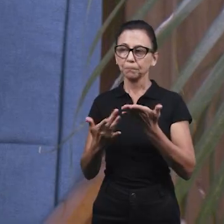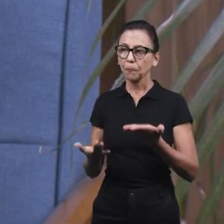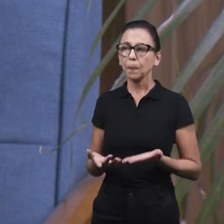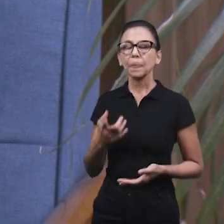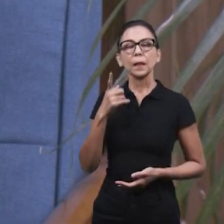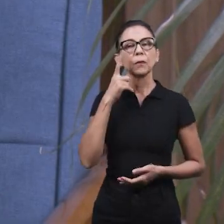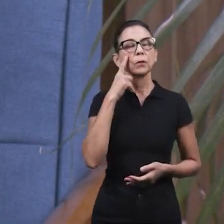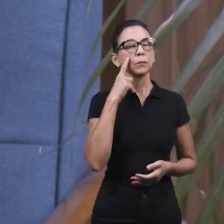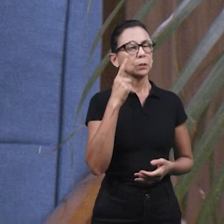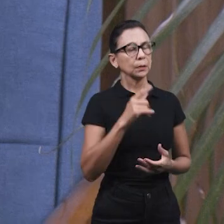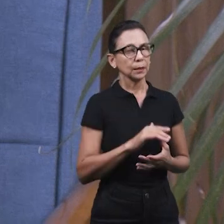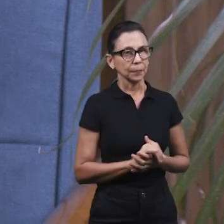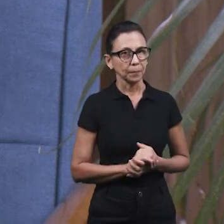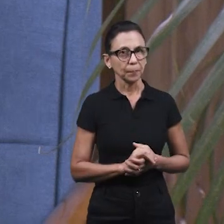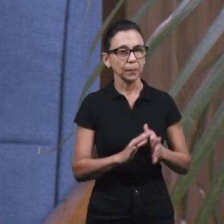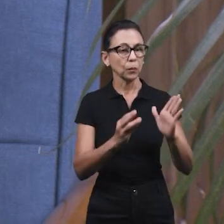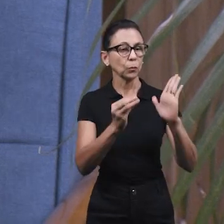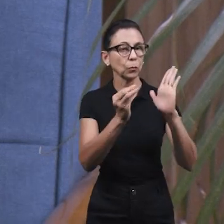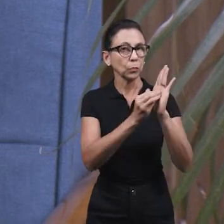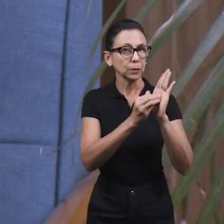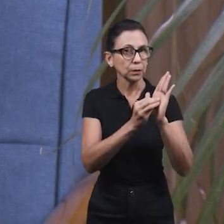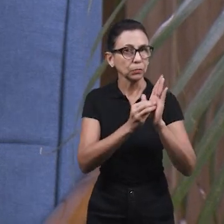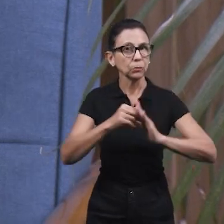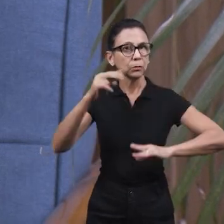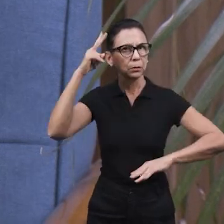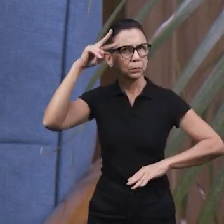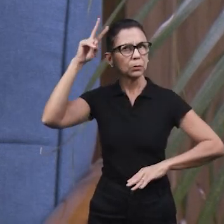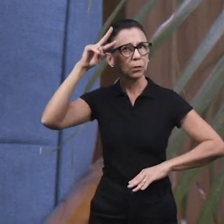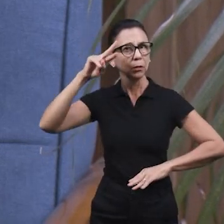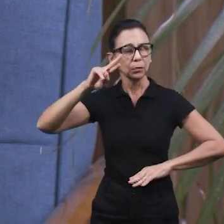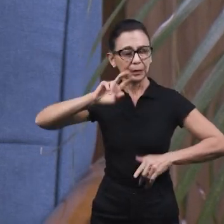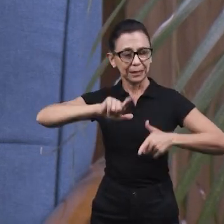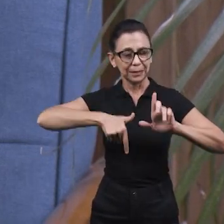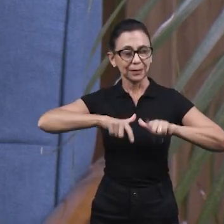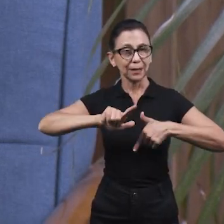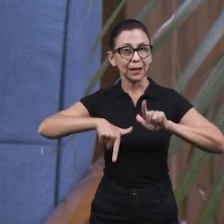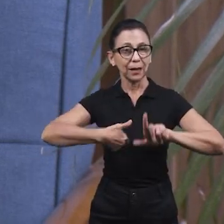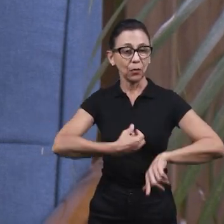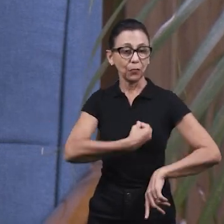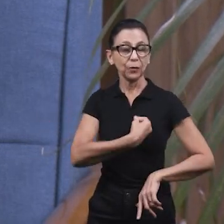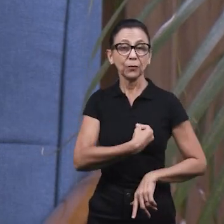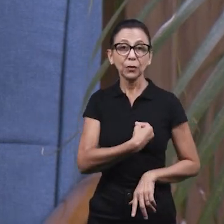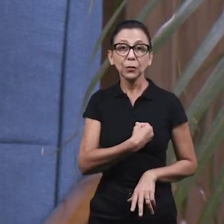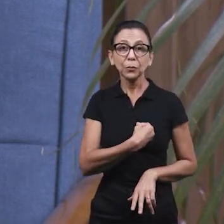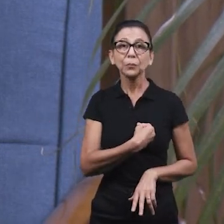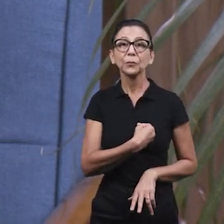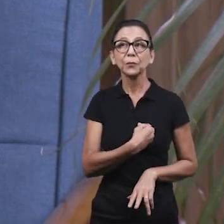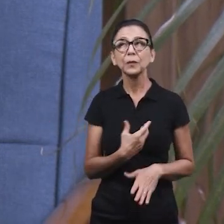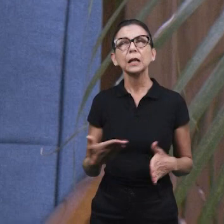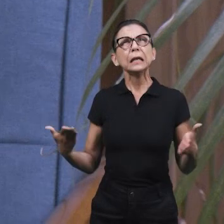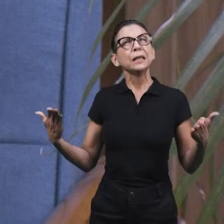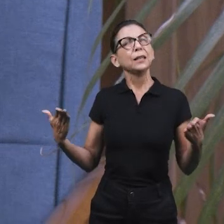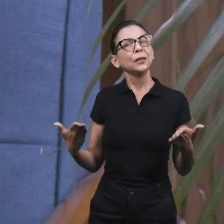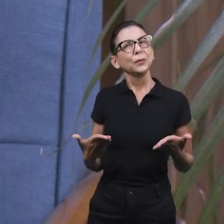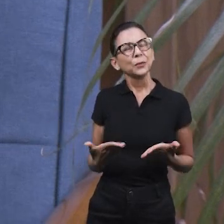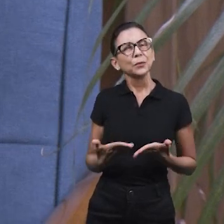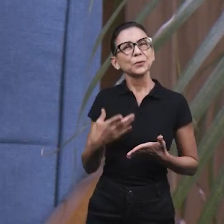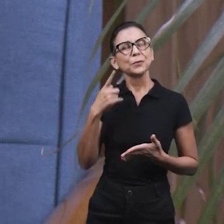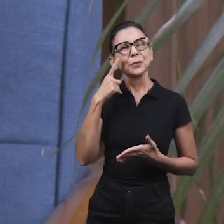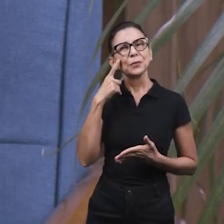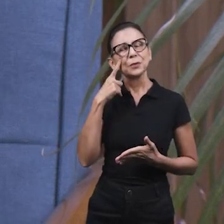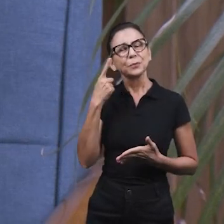conteúdo histórico, há toda uma experiência vivida pelo povo de Israel, e tudo isso hoje tem um sentido